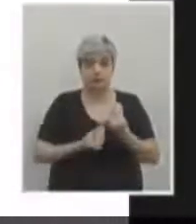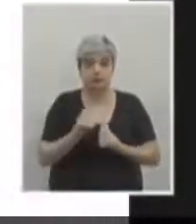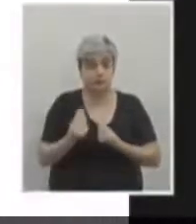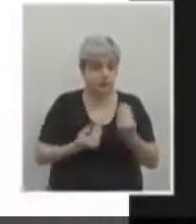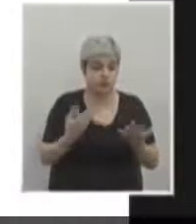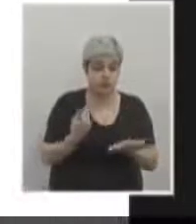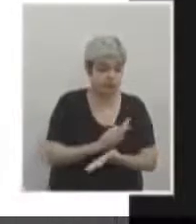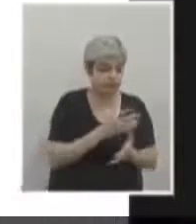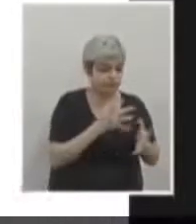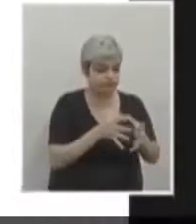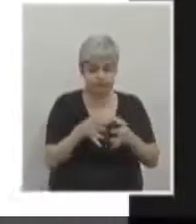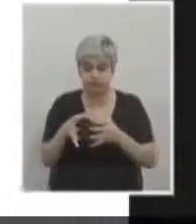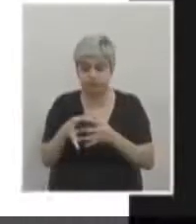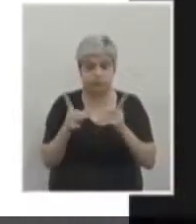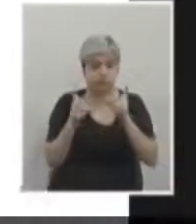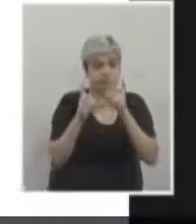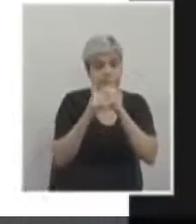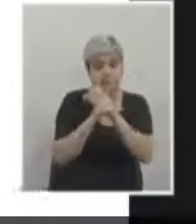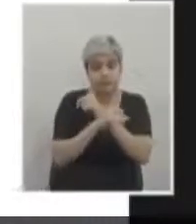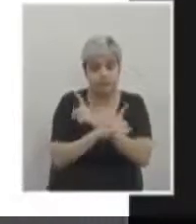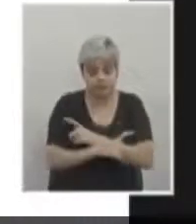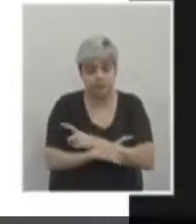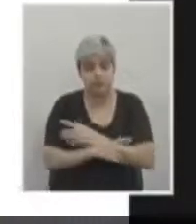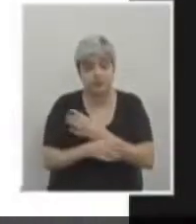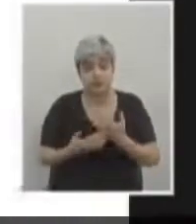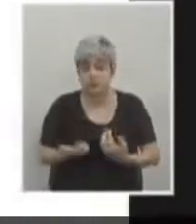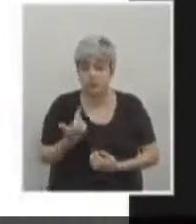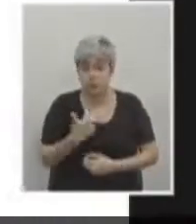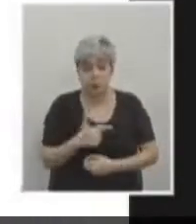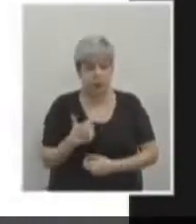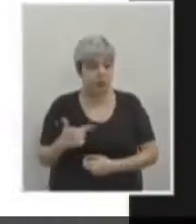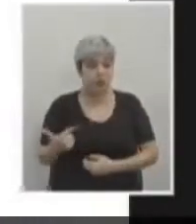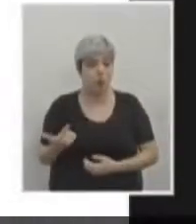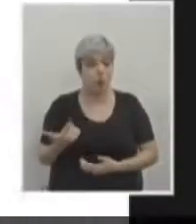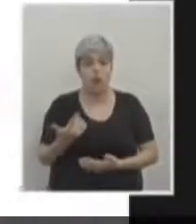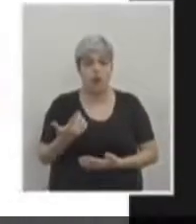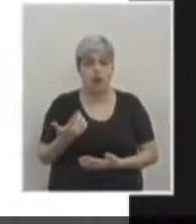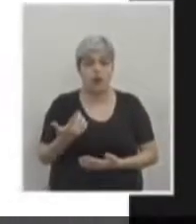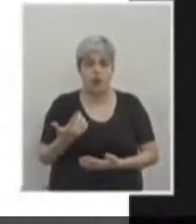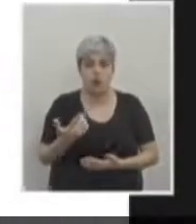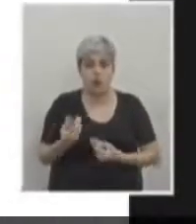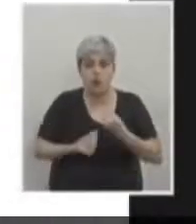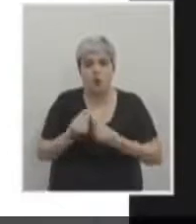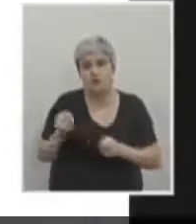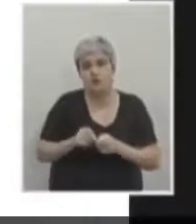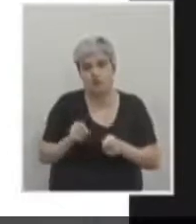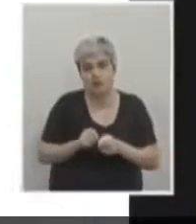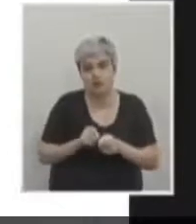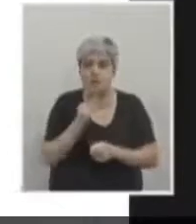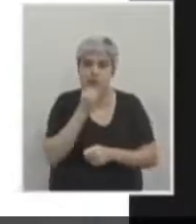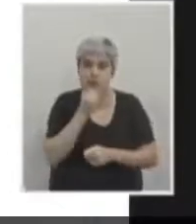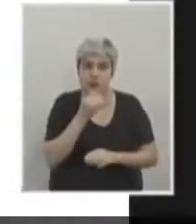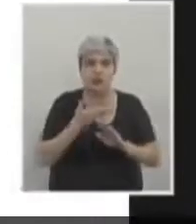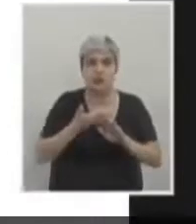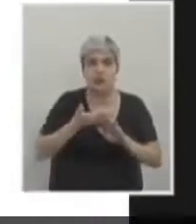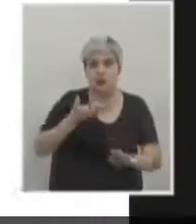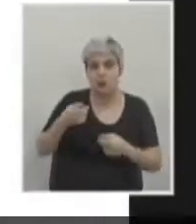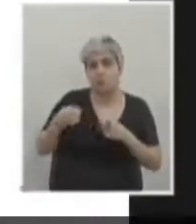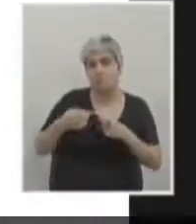situações, tá? Então, eu não tenho uma base legal. Se eu estou afastada, eu estou de licença. Se eu estou de